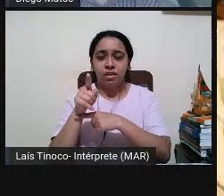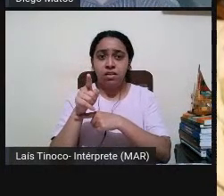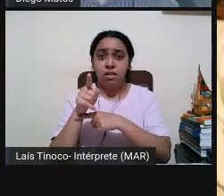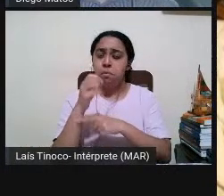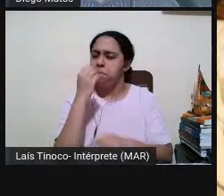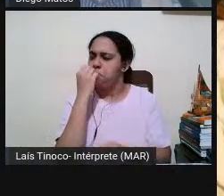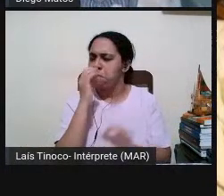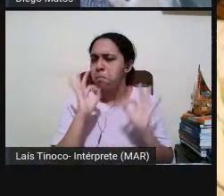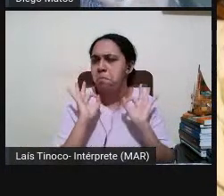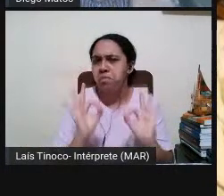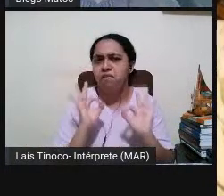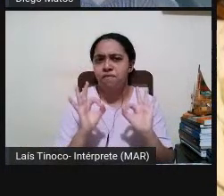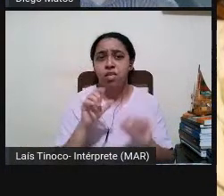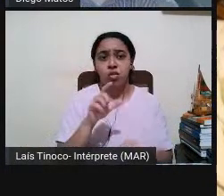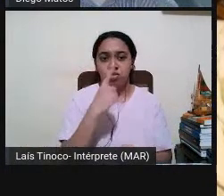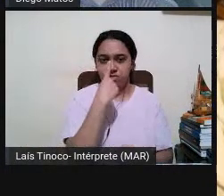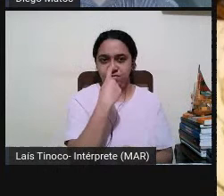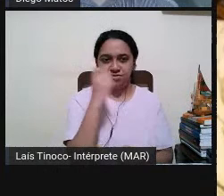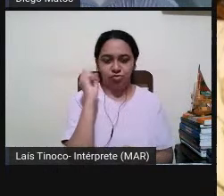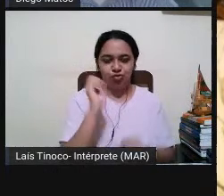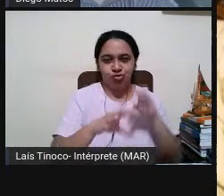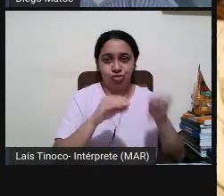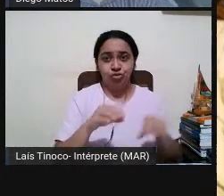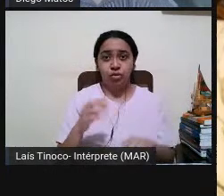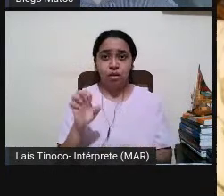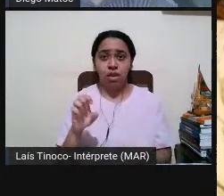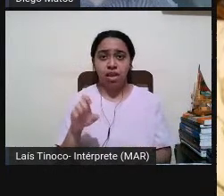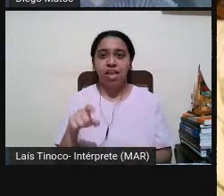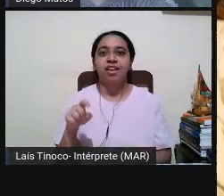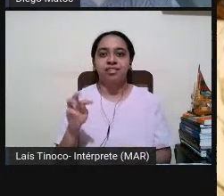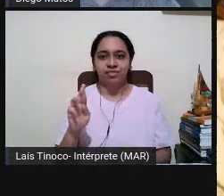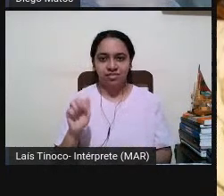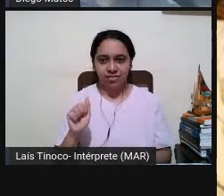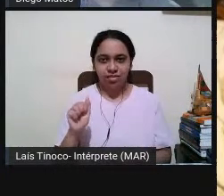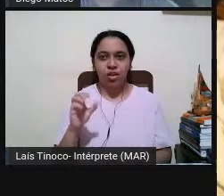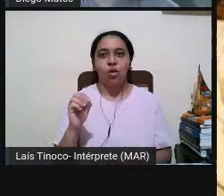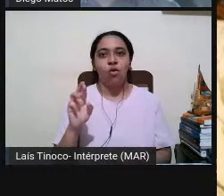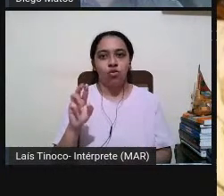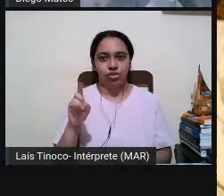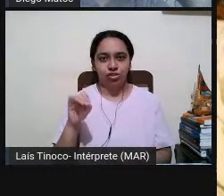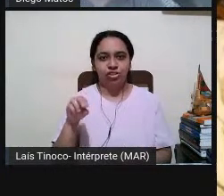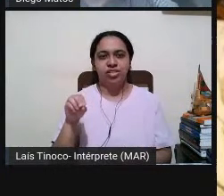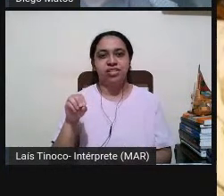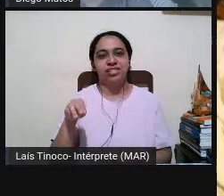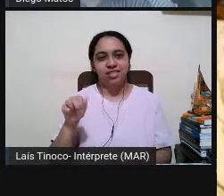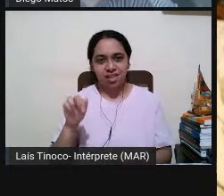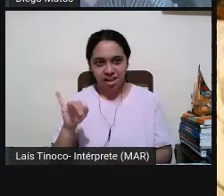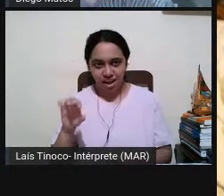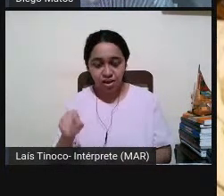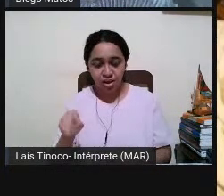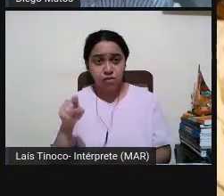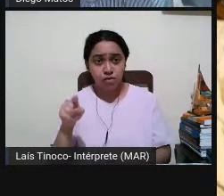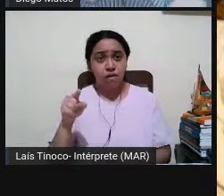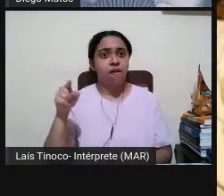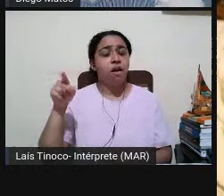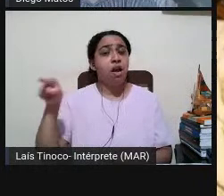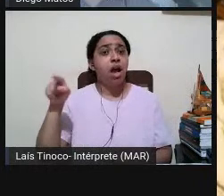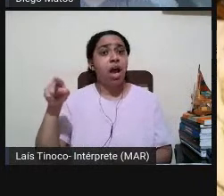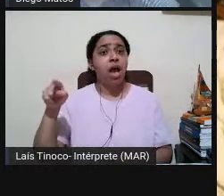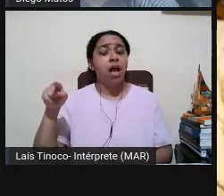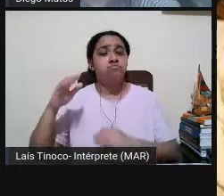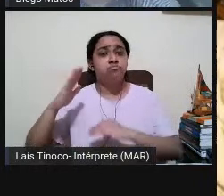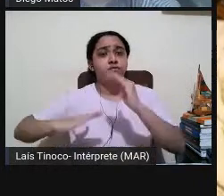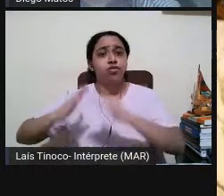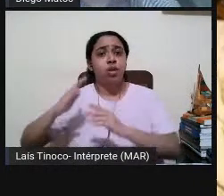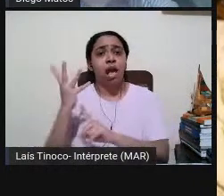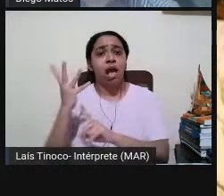conta a história da produção de várias obras do artista brasileiro chamado Vik Muniz que é muito o Nacional e internacionalmente tá E